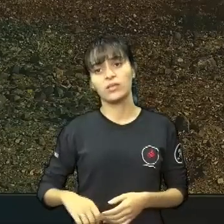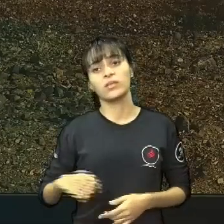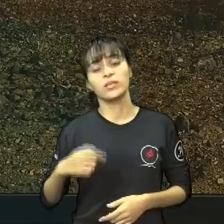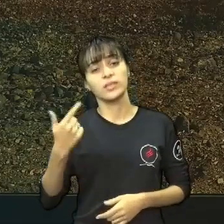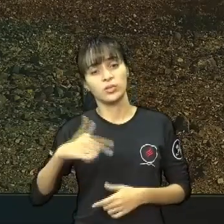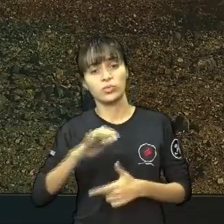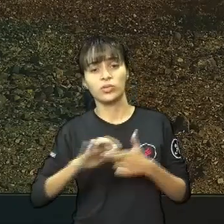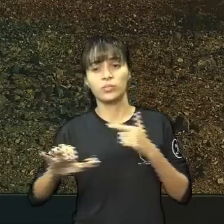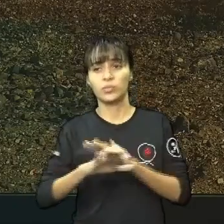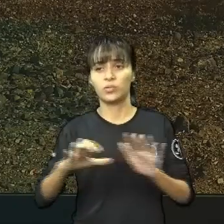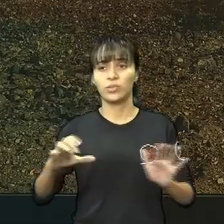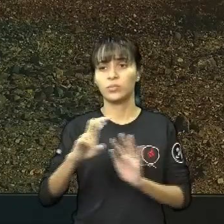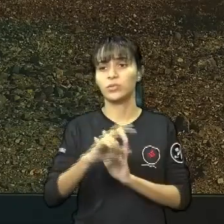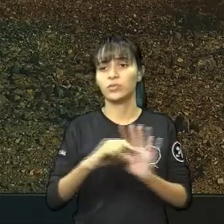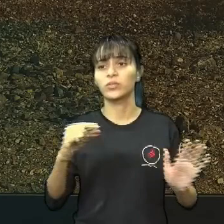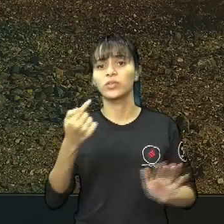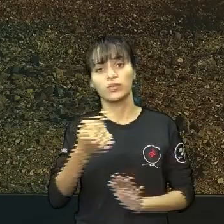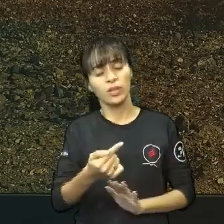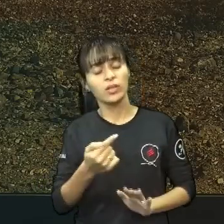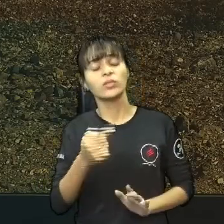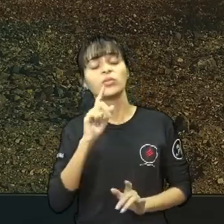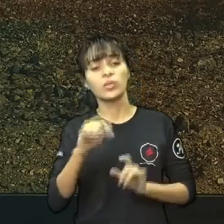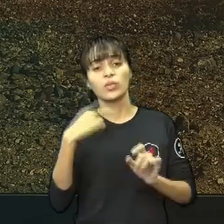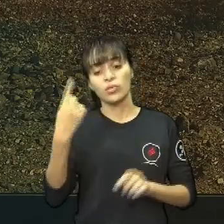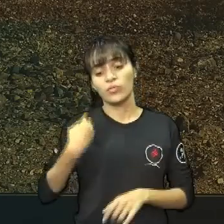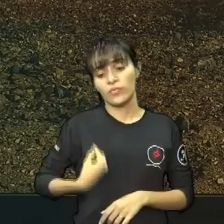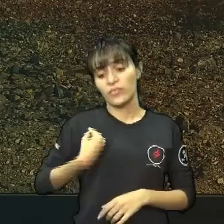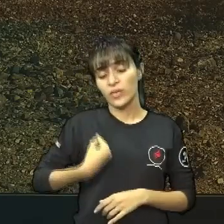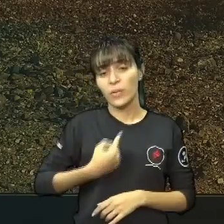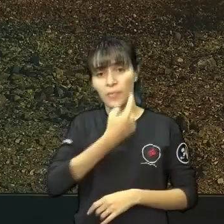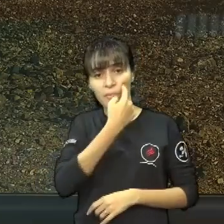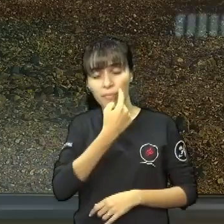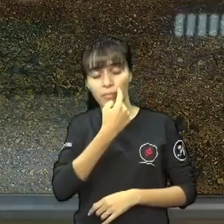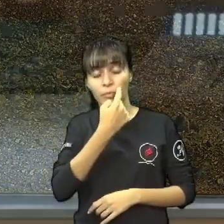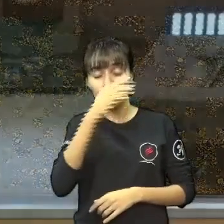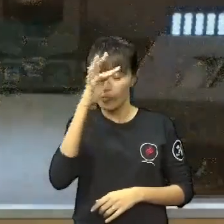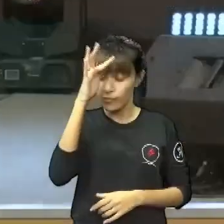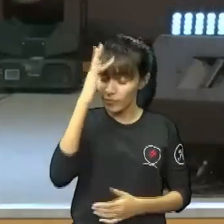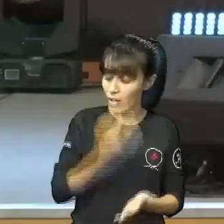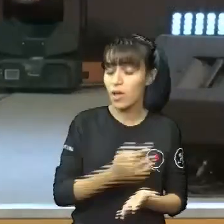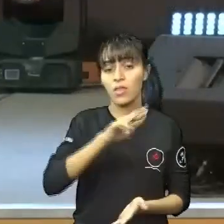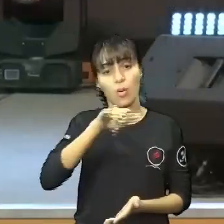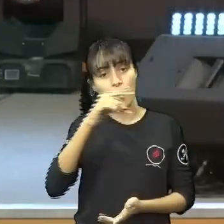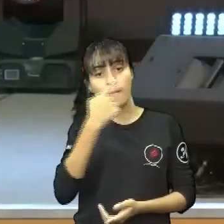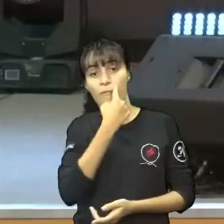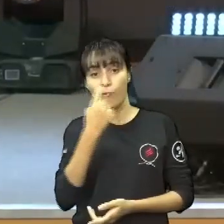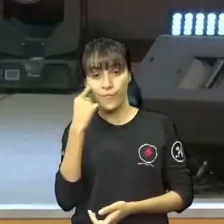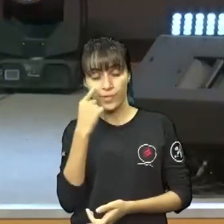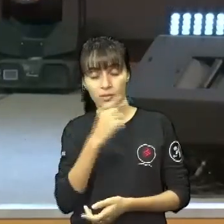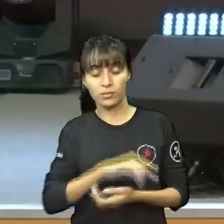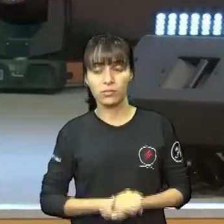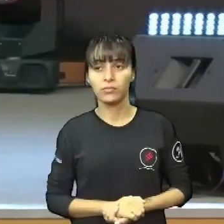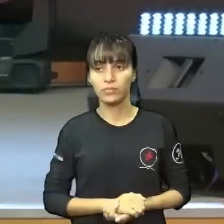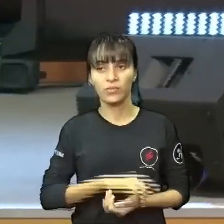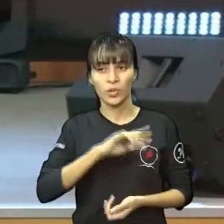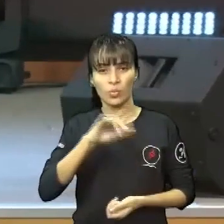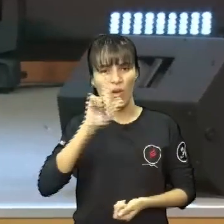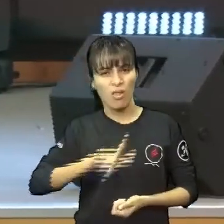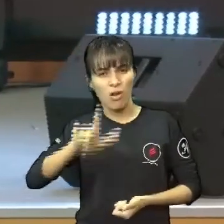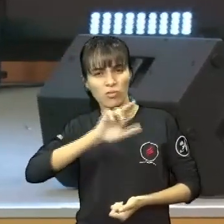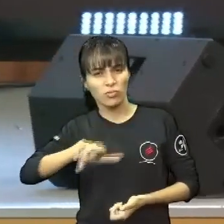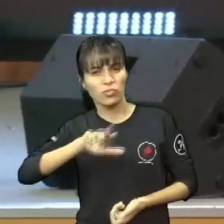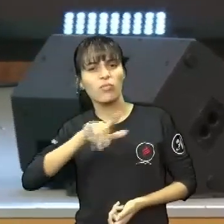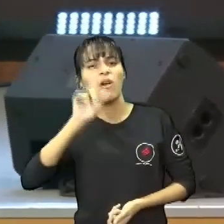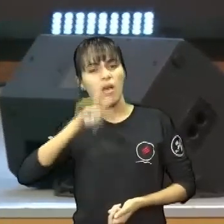Paulo diz em segunda Coríntios 5:7 vivemos por fé e não por Vista não é por lógica